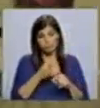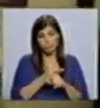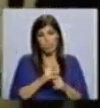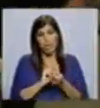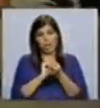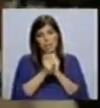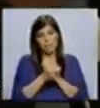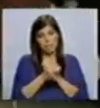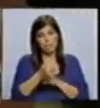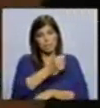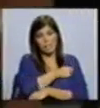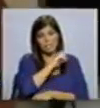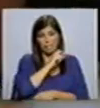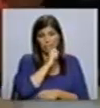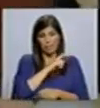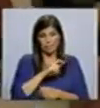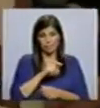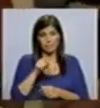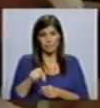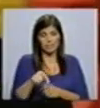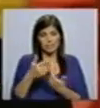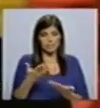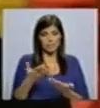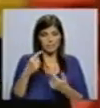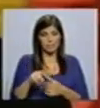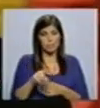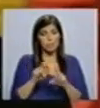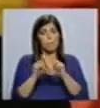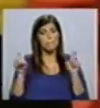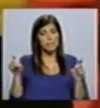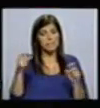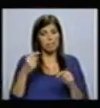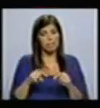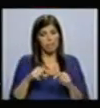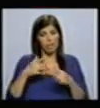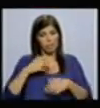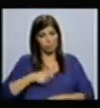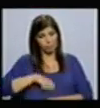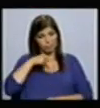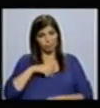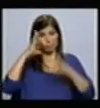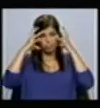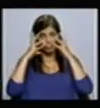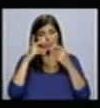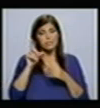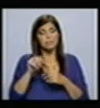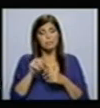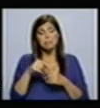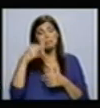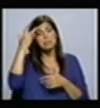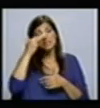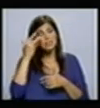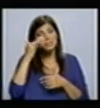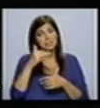podem ser utilizados aqui na Terra. E, portanto, temos então esta companhia que vai desde os fatos espaciais até, imagine-se,